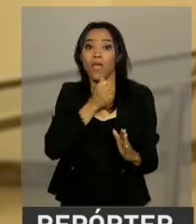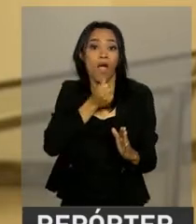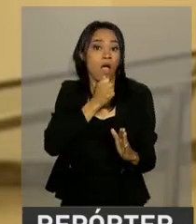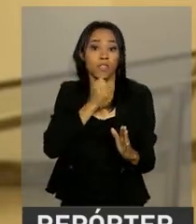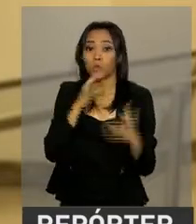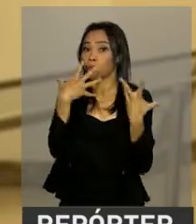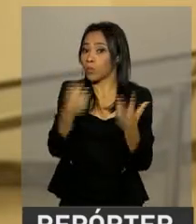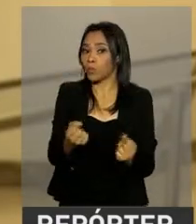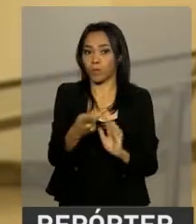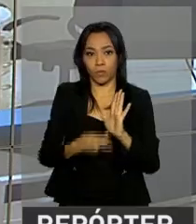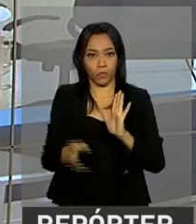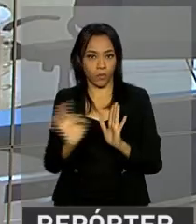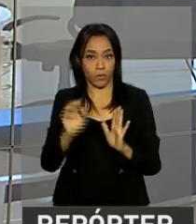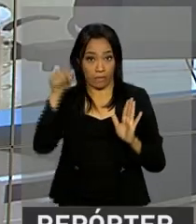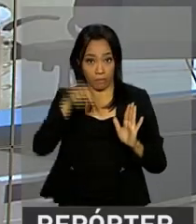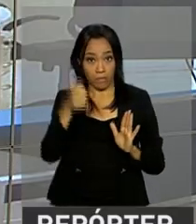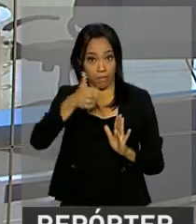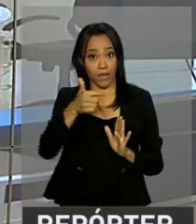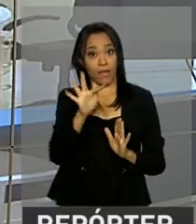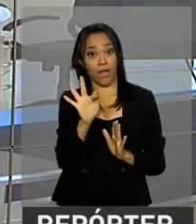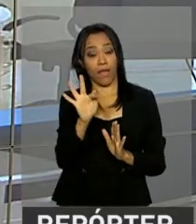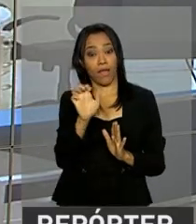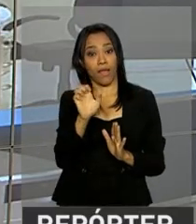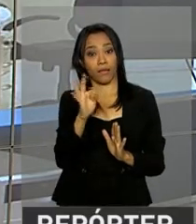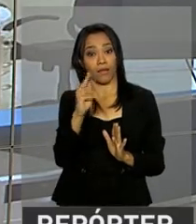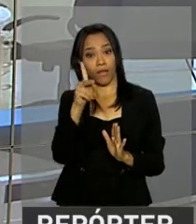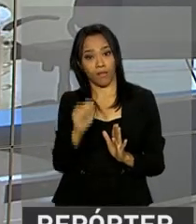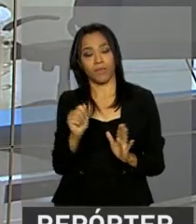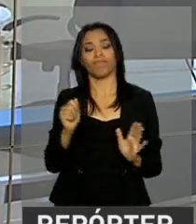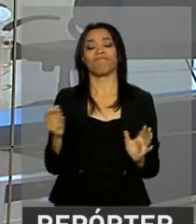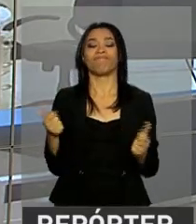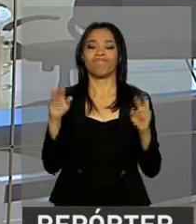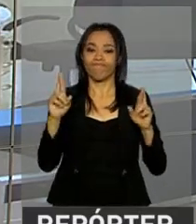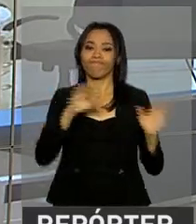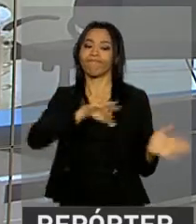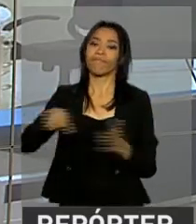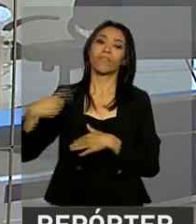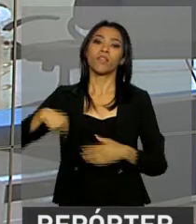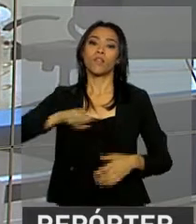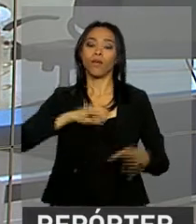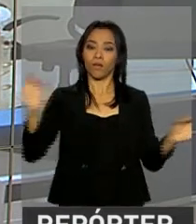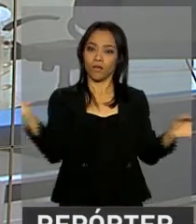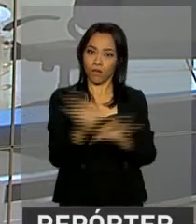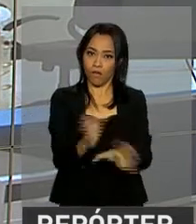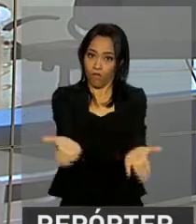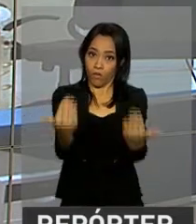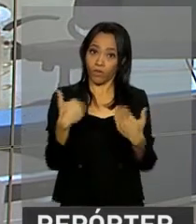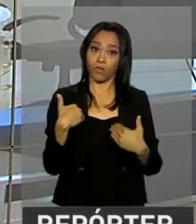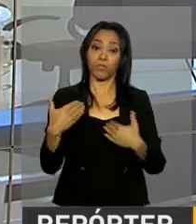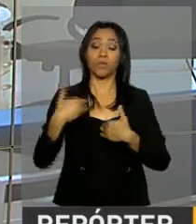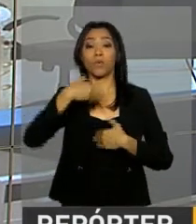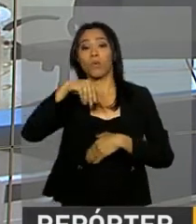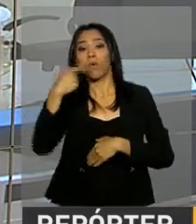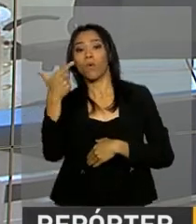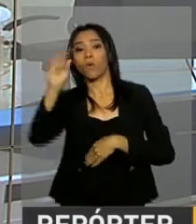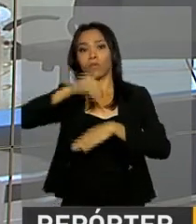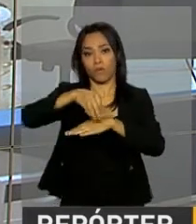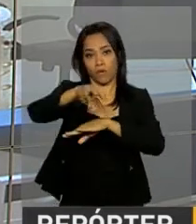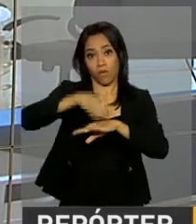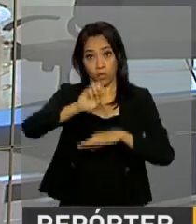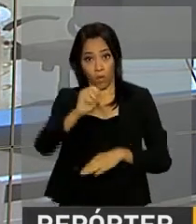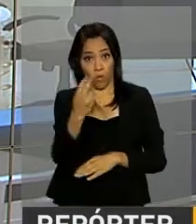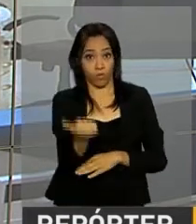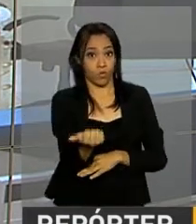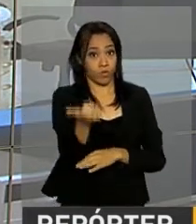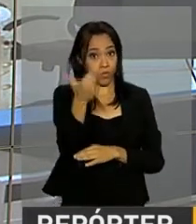primeira etapa. Tomara. E nós ficamos por aqui, voltamos a qualquer momento com outras informações ou ao meio-dia